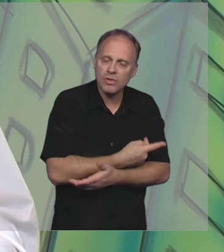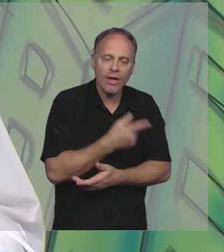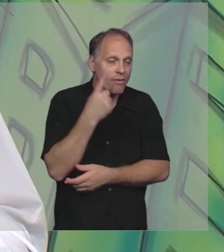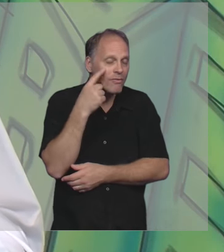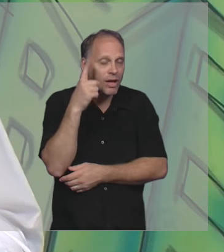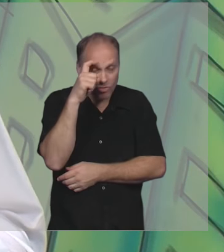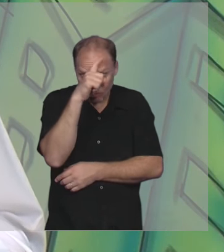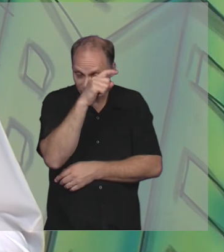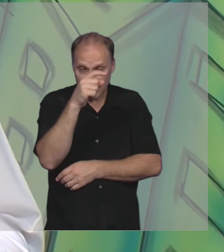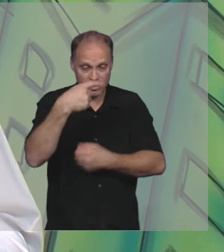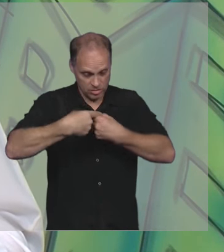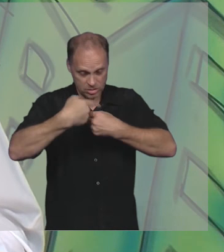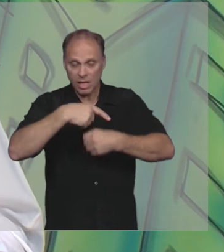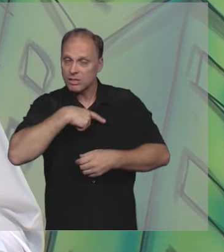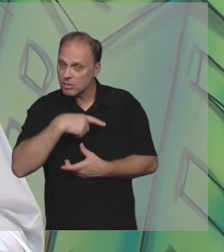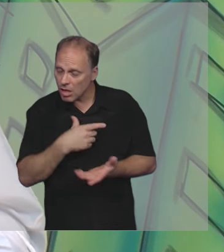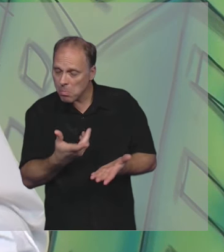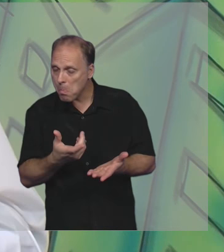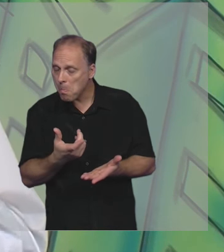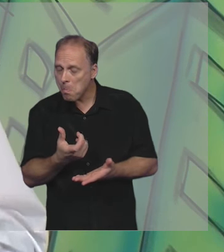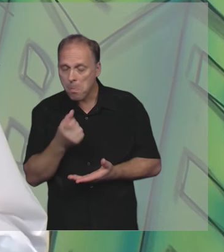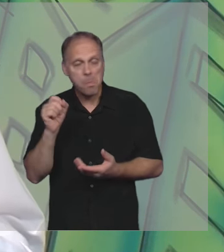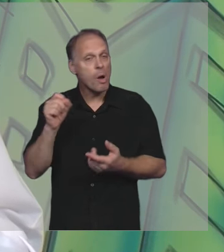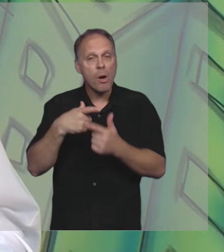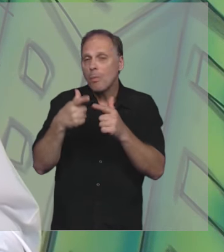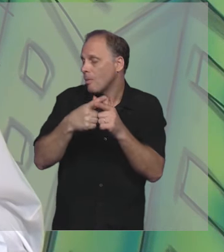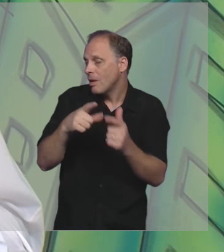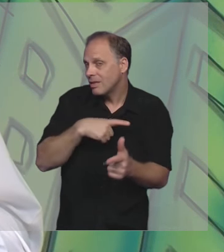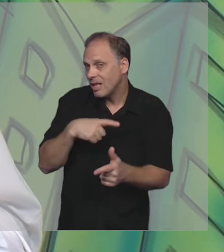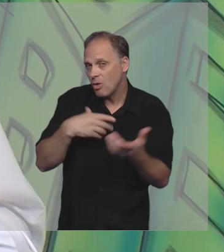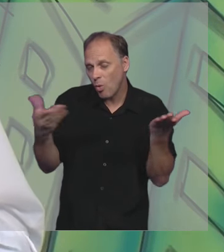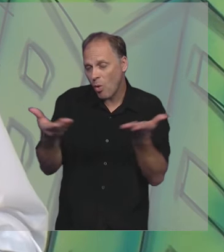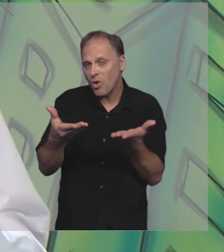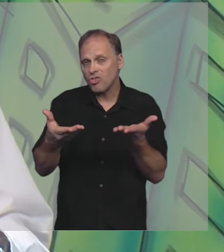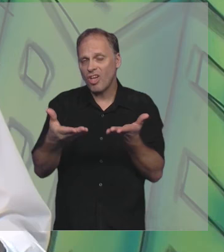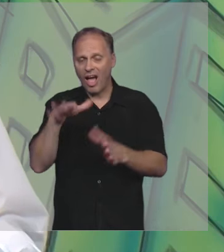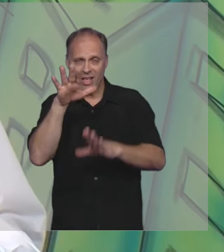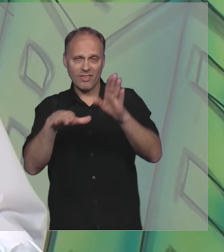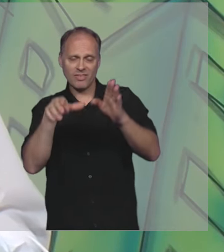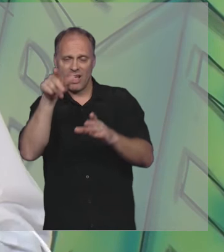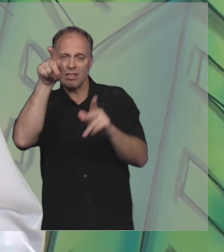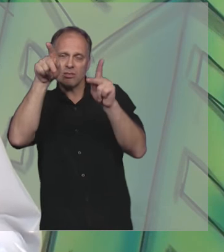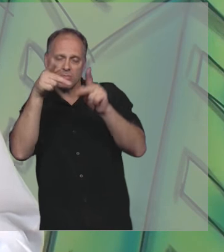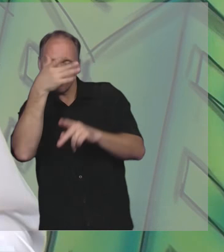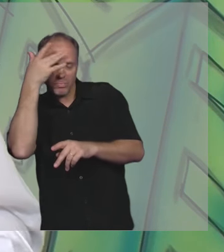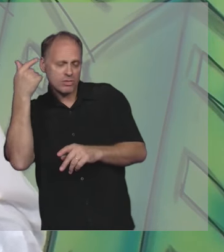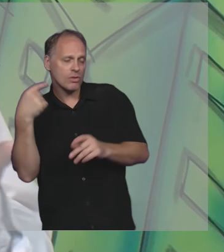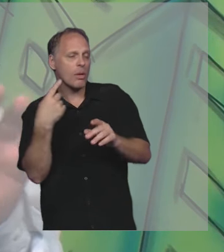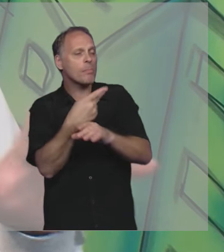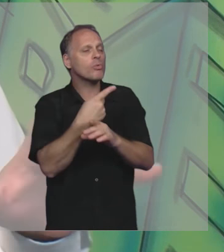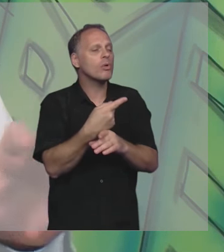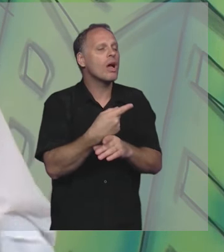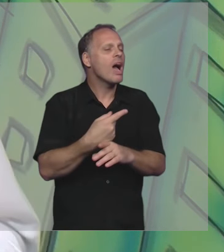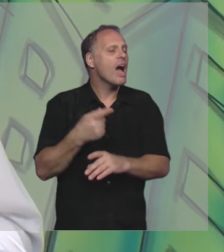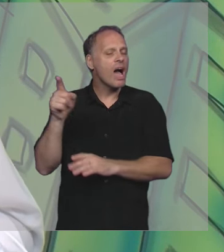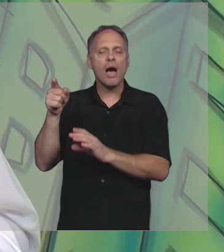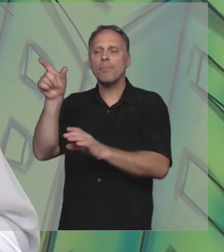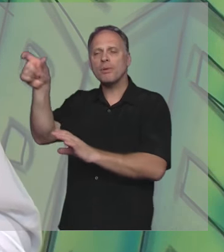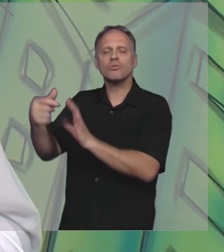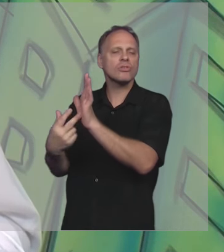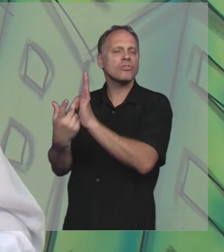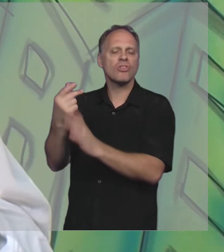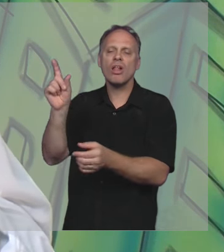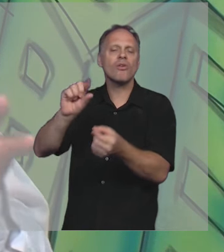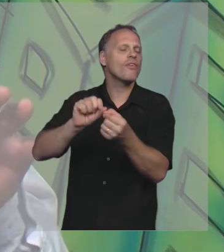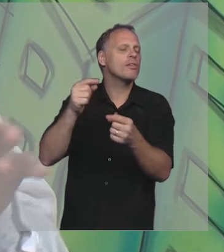qual é a dificuldade que o município tem, né, quais são as situações. Hoje muitas vezes as pessoas nos procuram para saber a cirurgia do fulano não